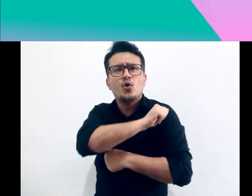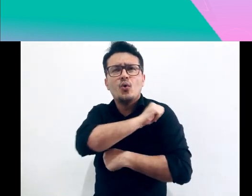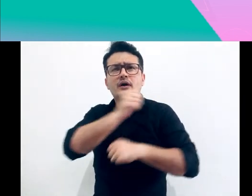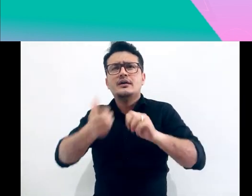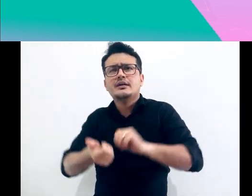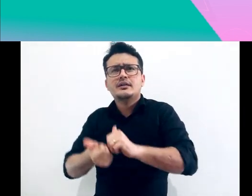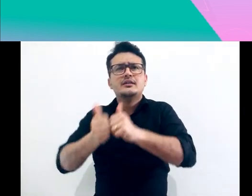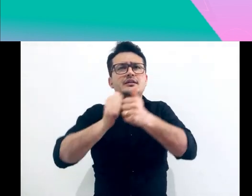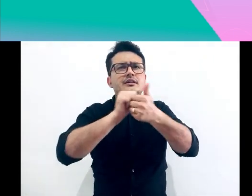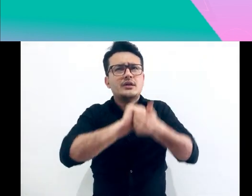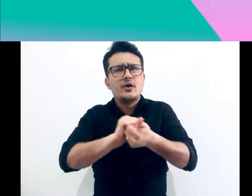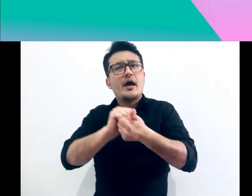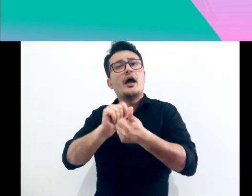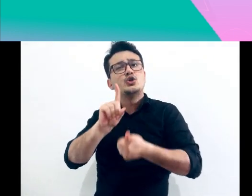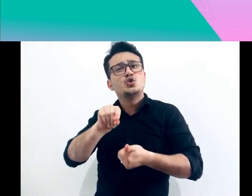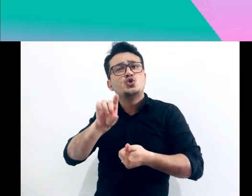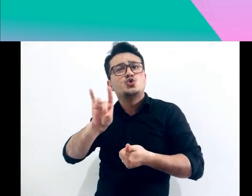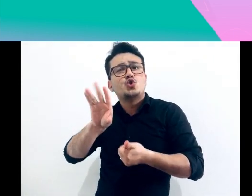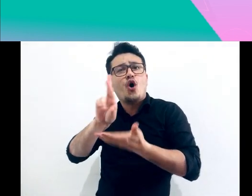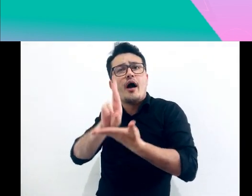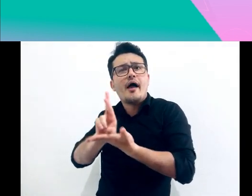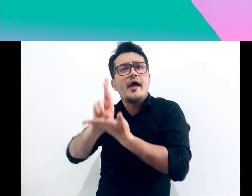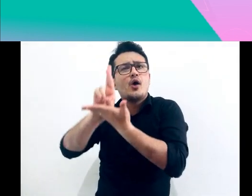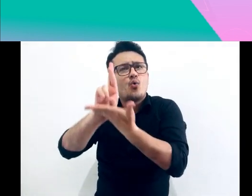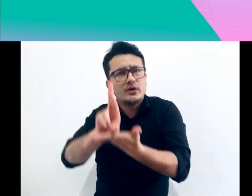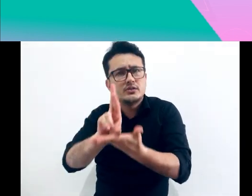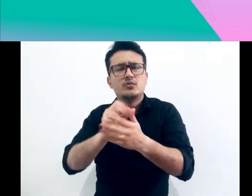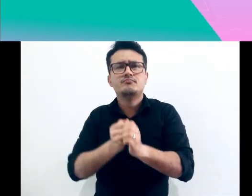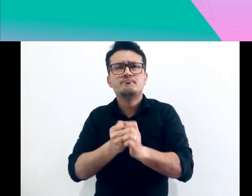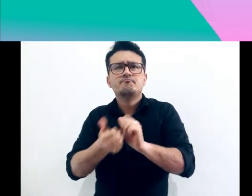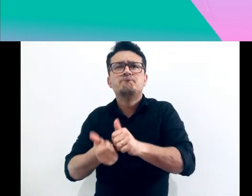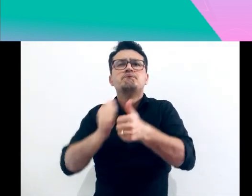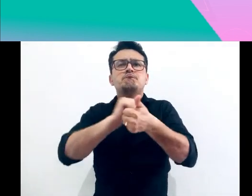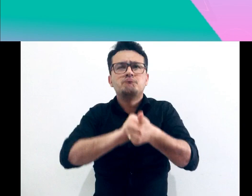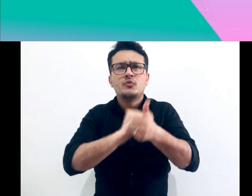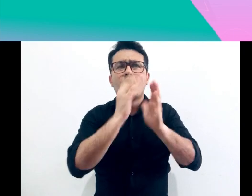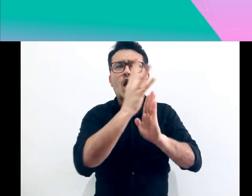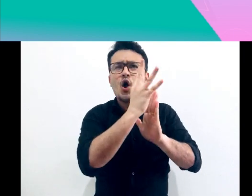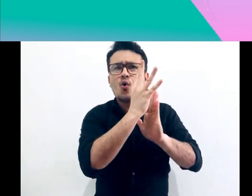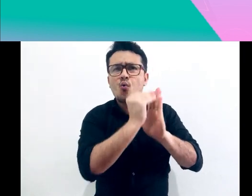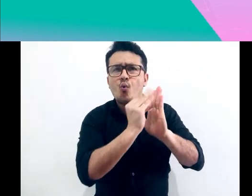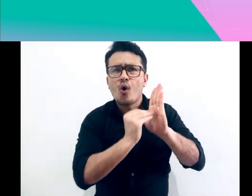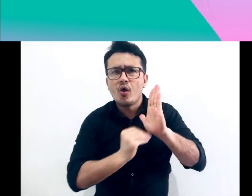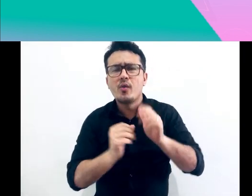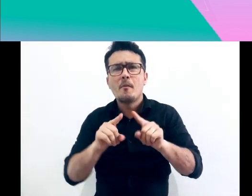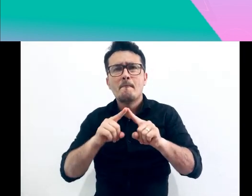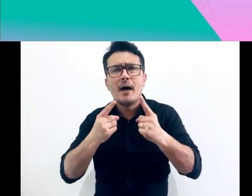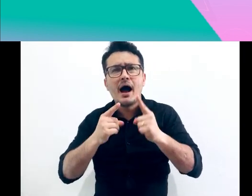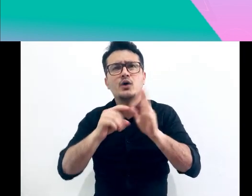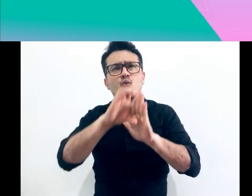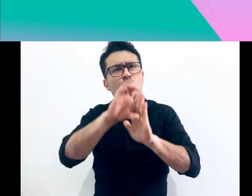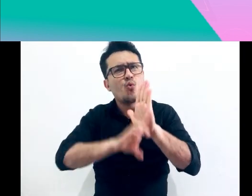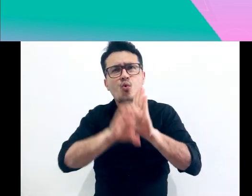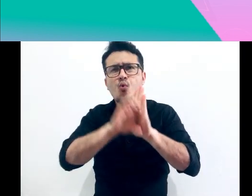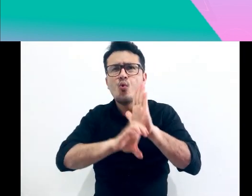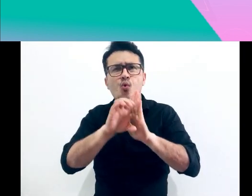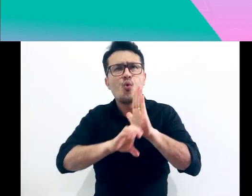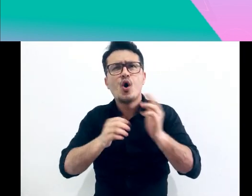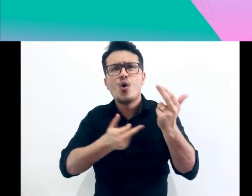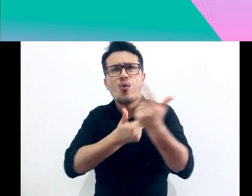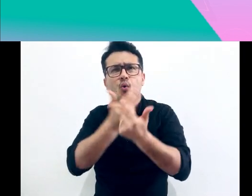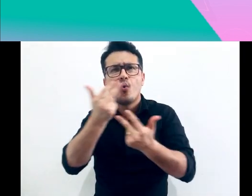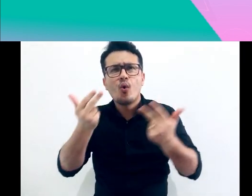educativas específicas dos alunos. A adaptação são de recursos, a adequação é de conteúdo,